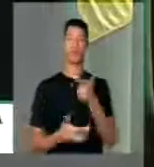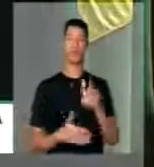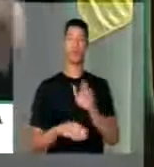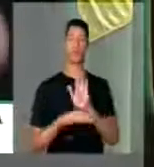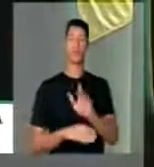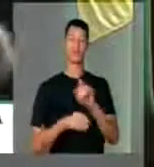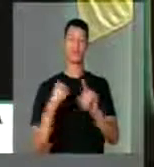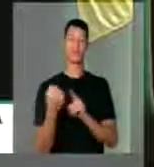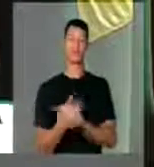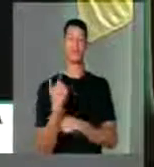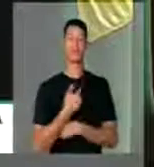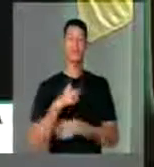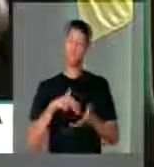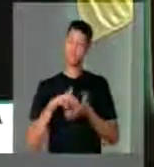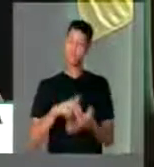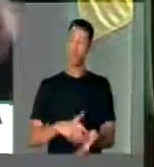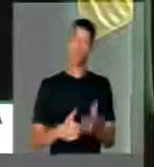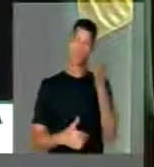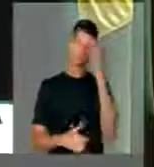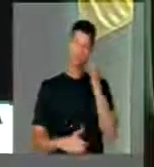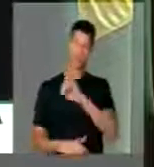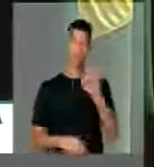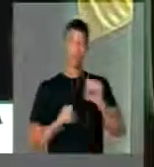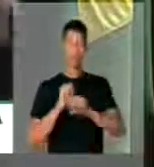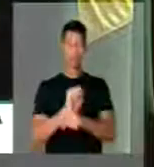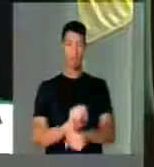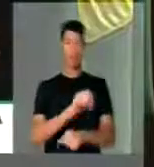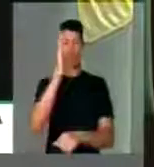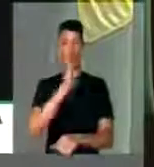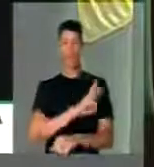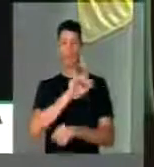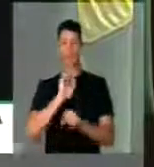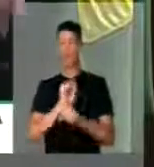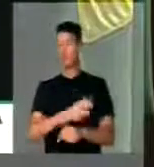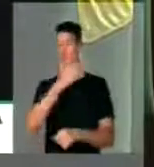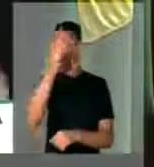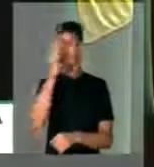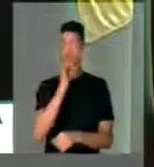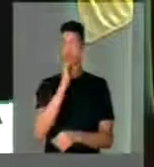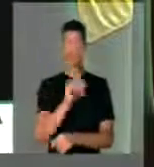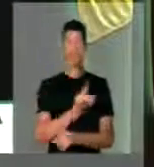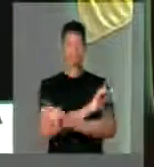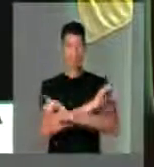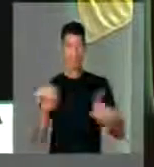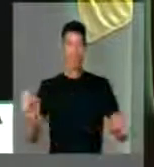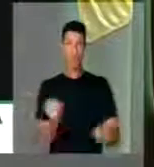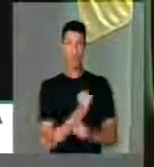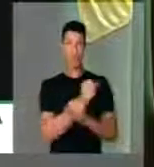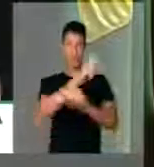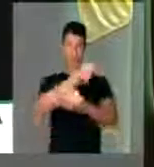social. Por isso, nós estamos aqui na resistência. E amanhã esse dia vai parar. O Brasil vai parar amanhã para dizer não à